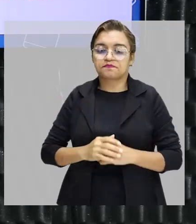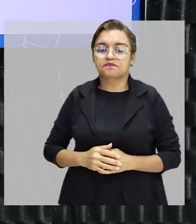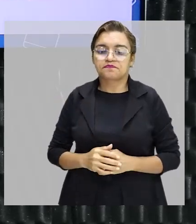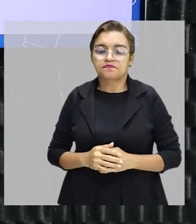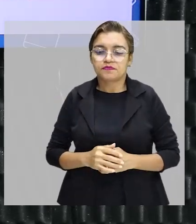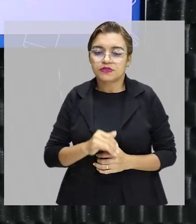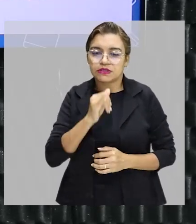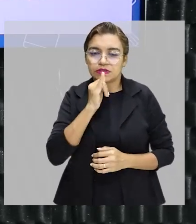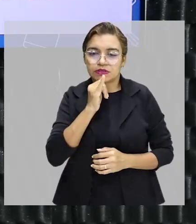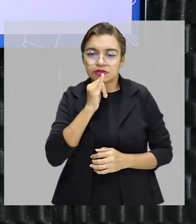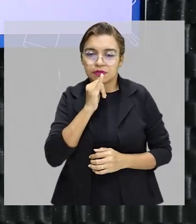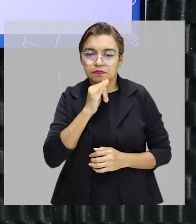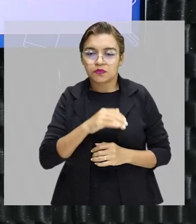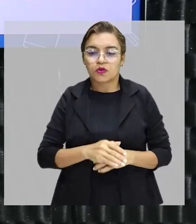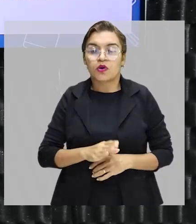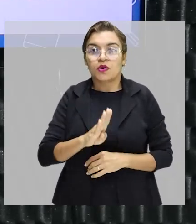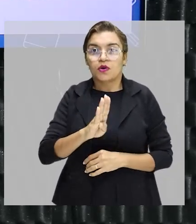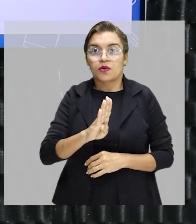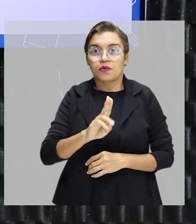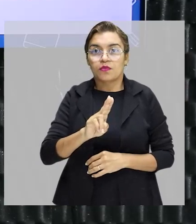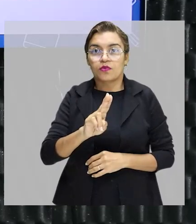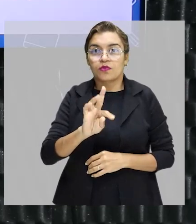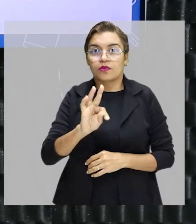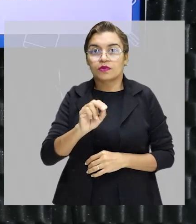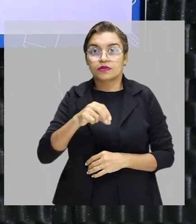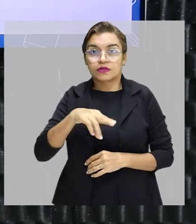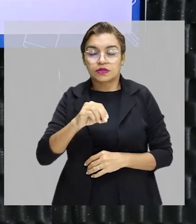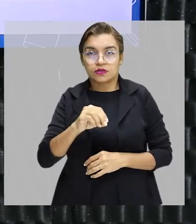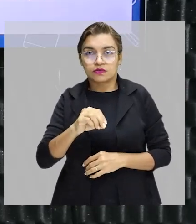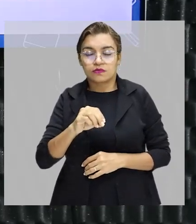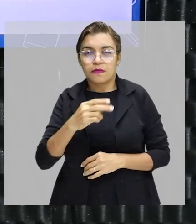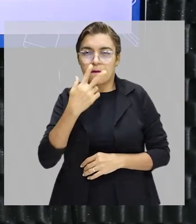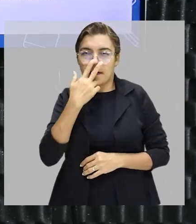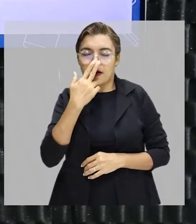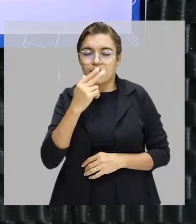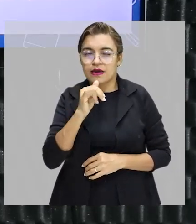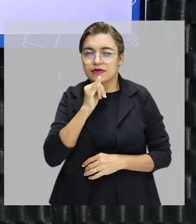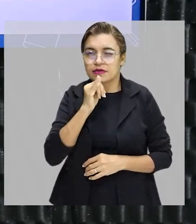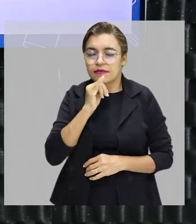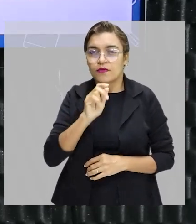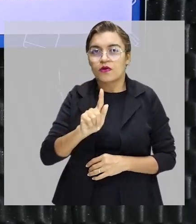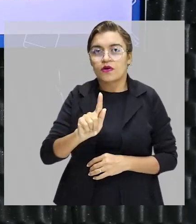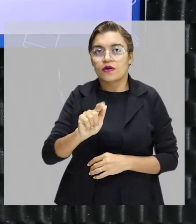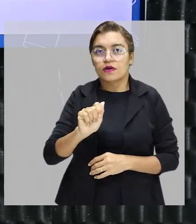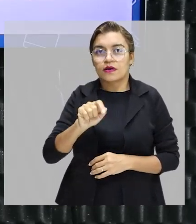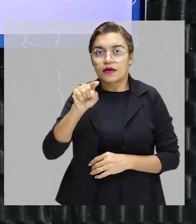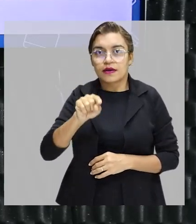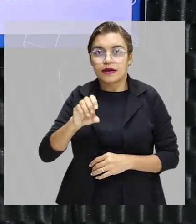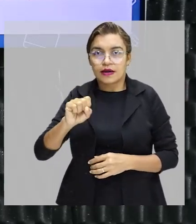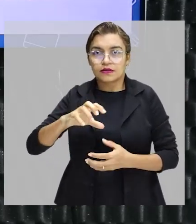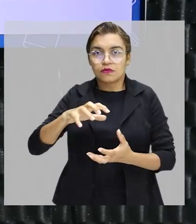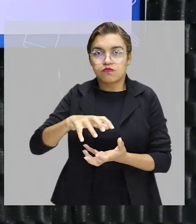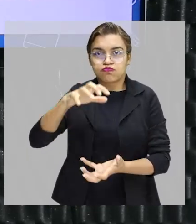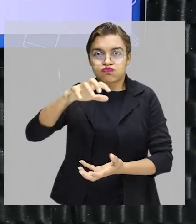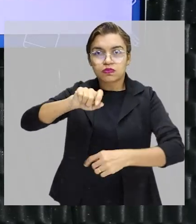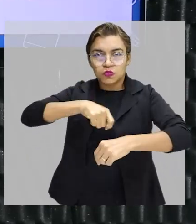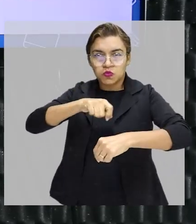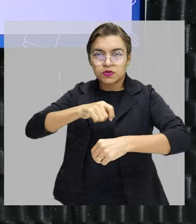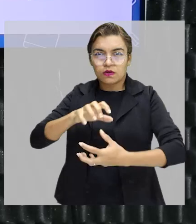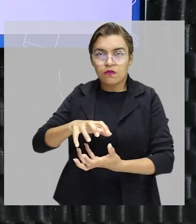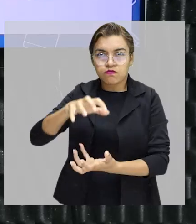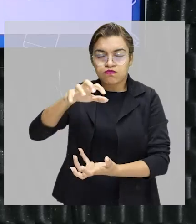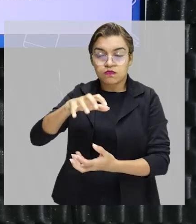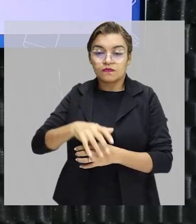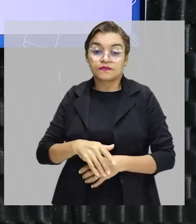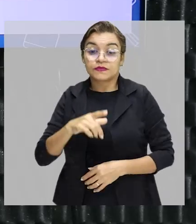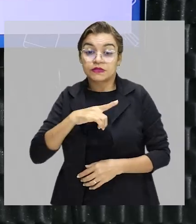a queima do butano, que é um dos componentes do gás de cozinha, ok? A reação de combustão completa, observe na